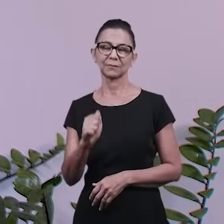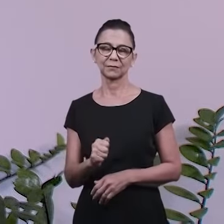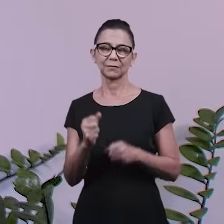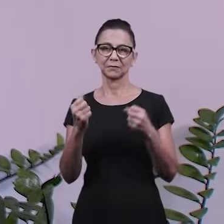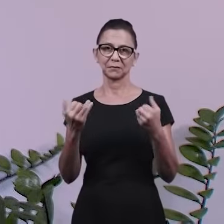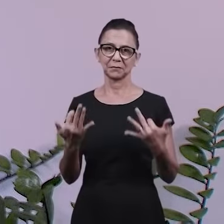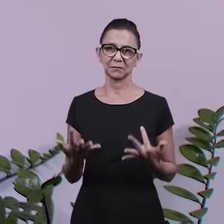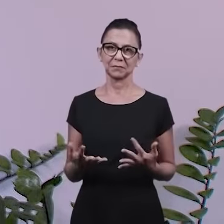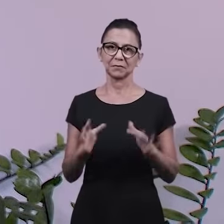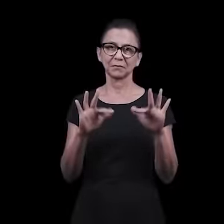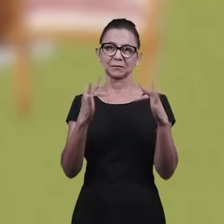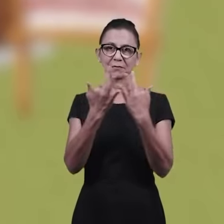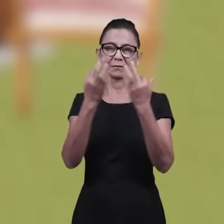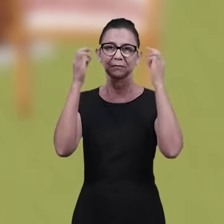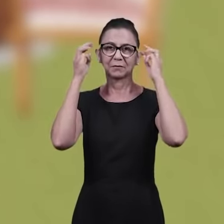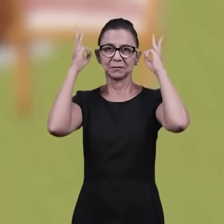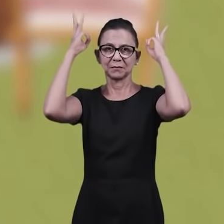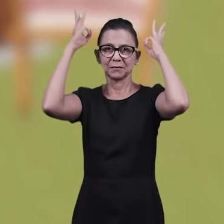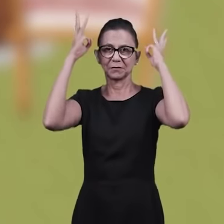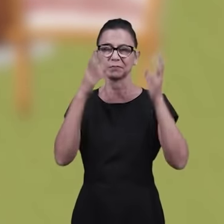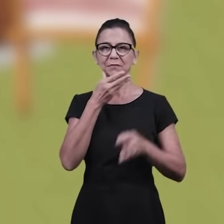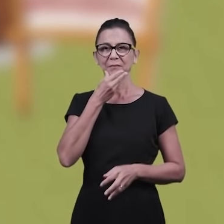de Moisés.